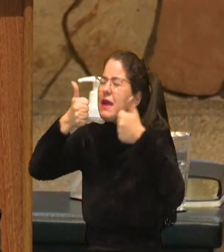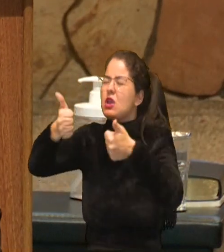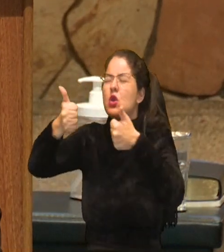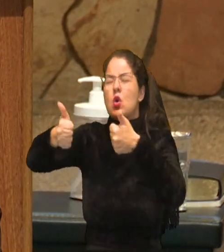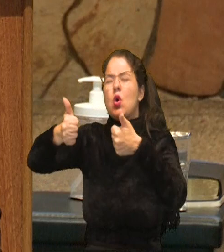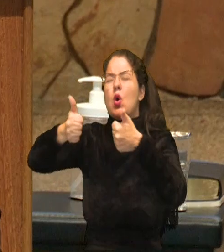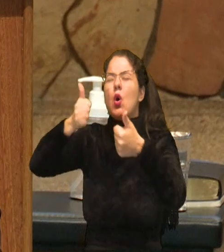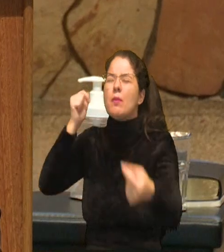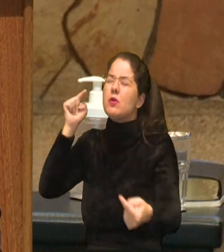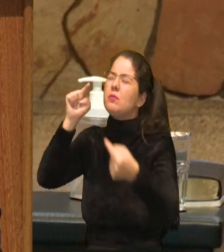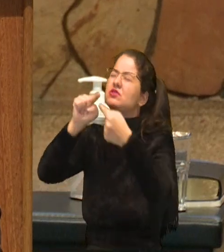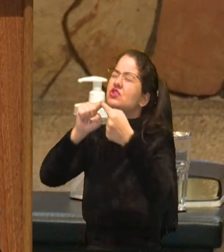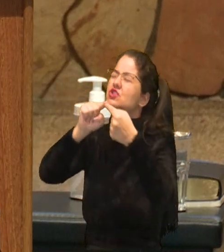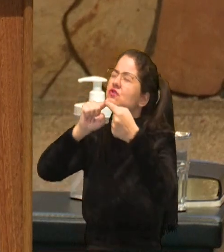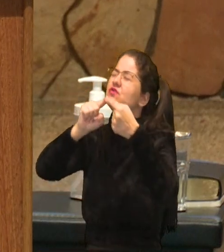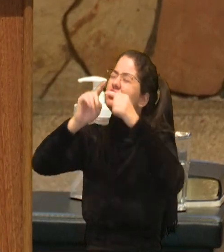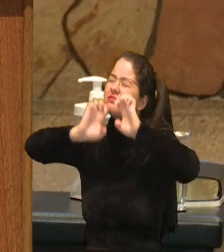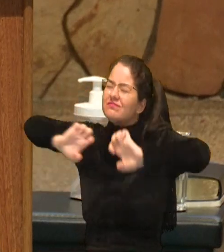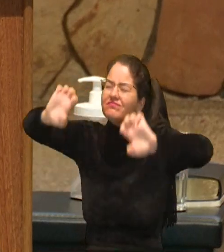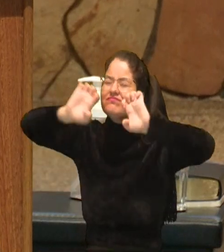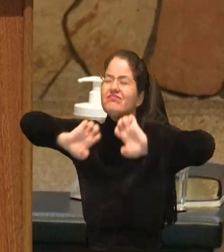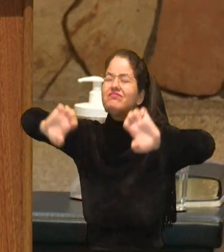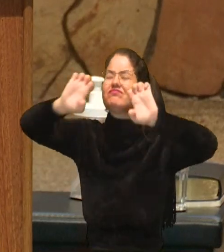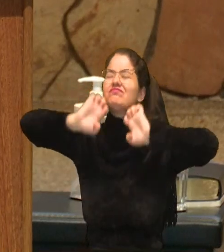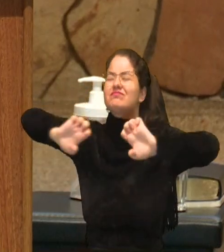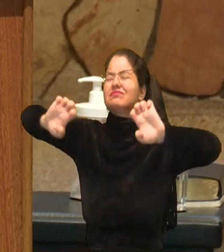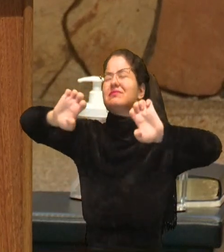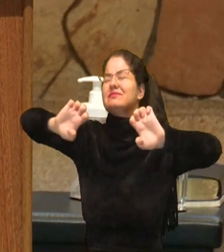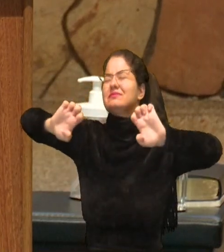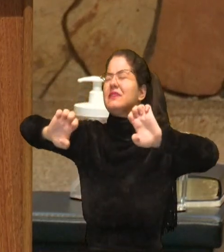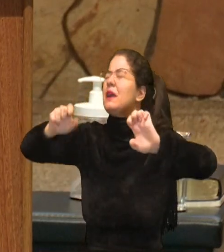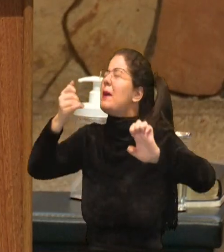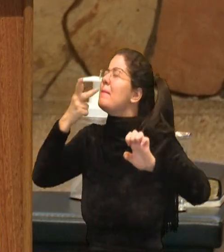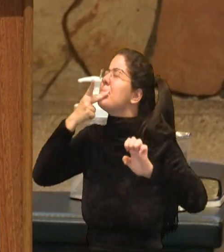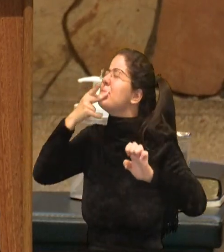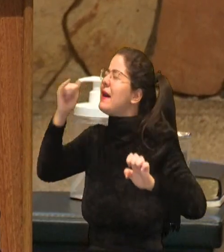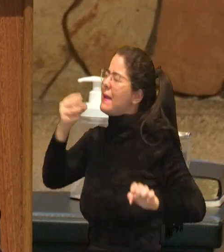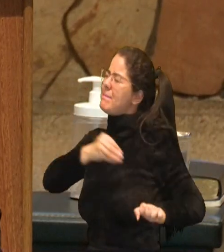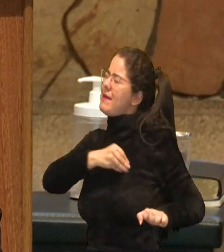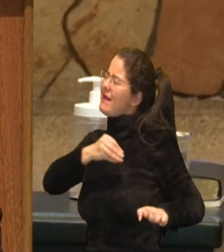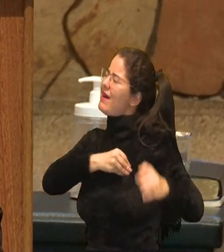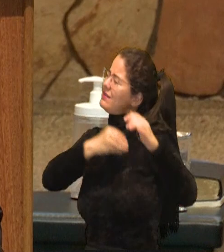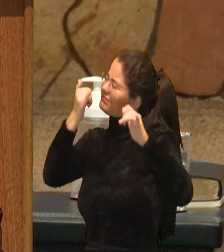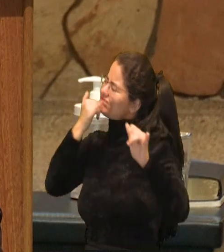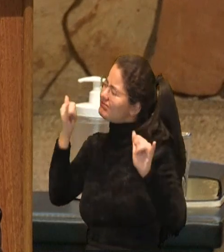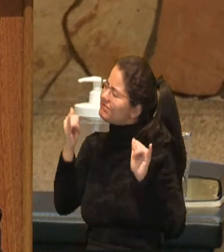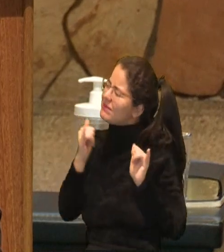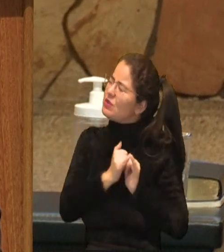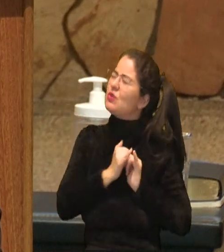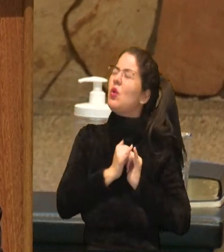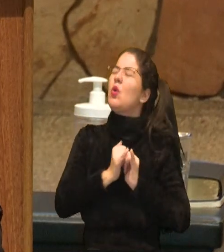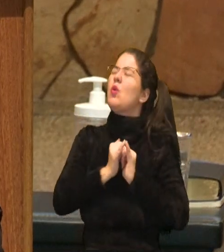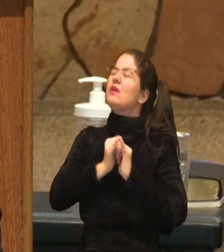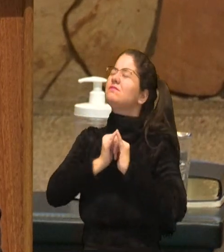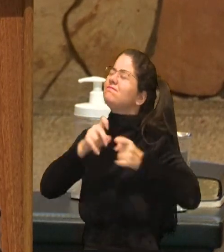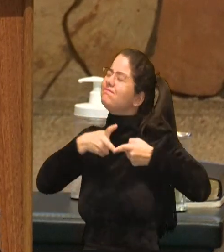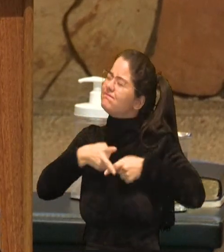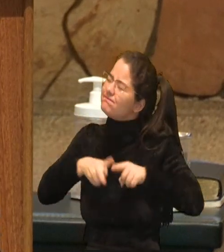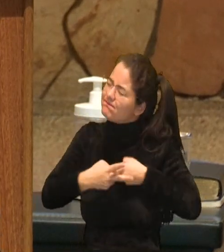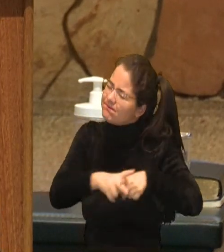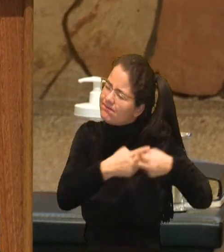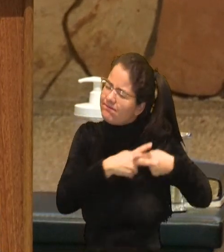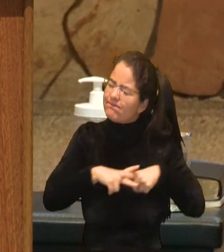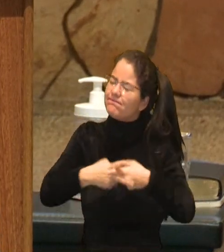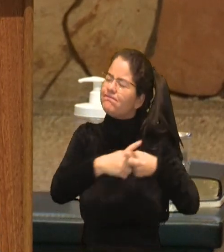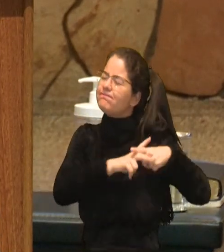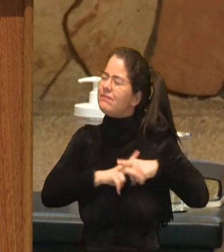almas para Ti. Perdoa os nossos pecados, Senhor. Sê conosco essa noite, quebranta os nossos corações. Deixa-nos